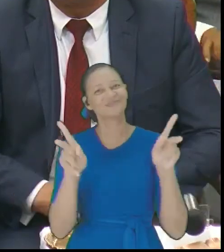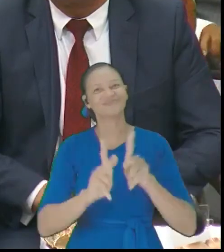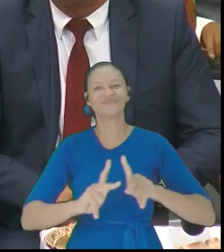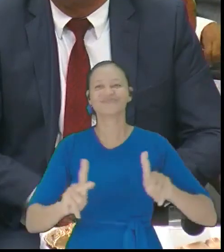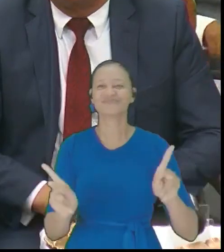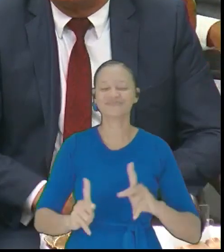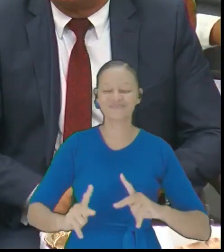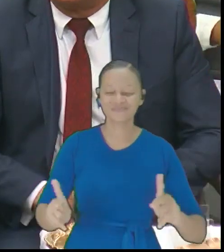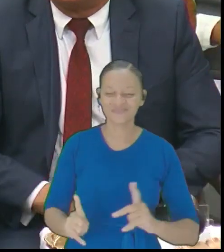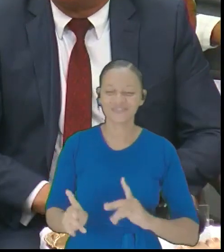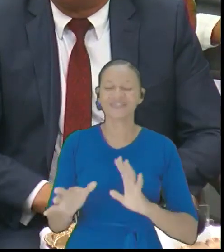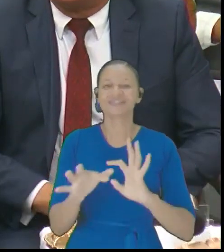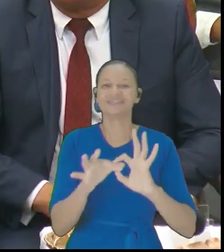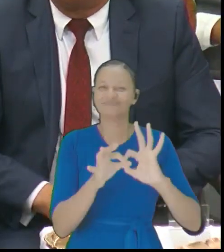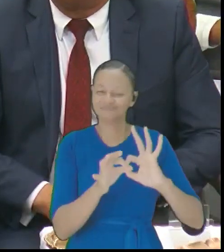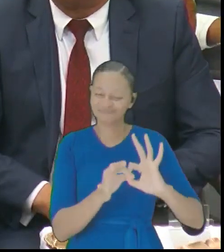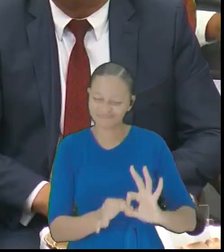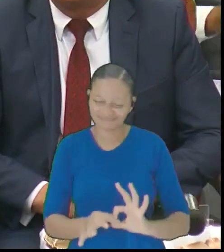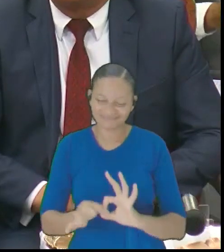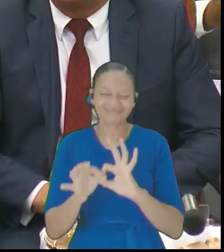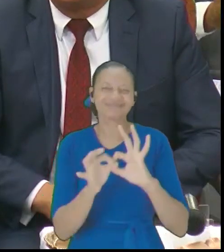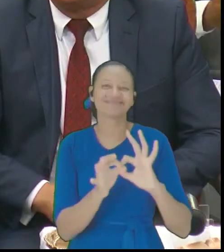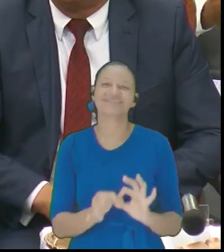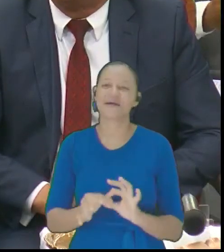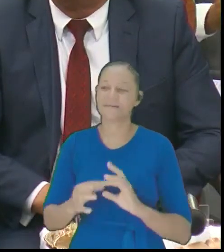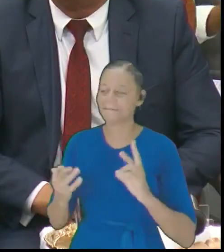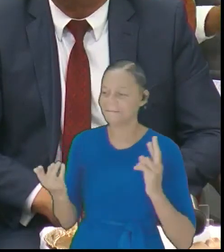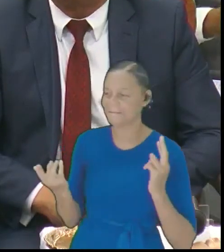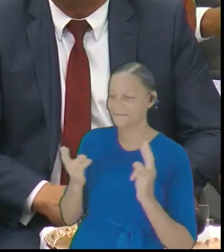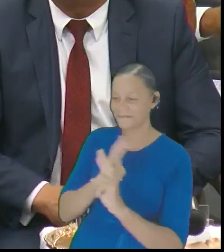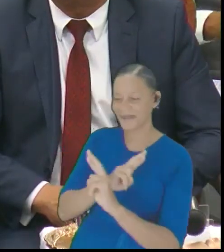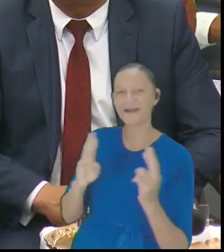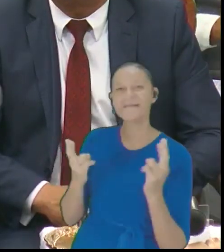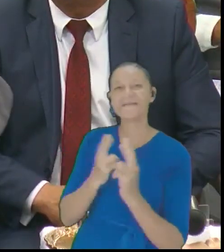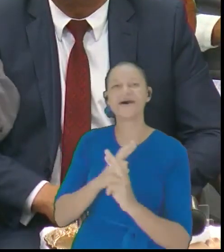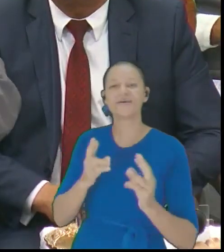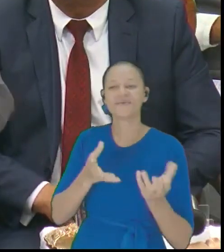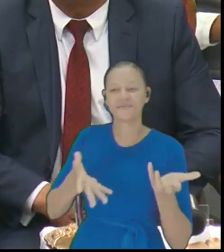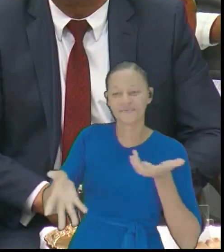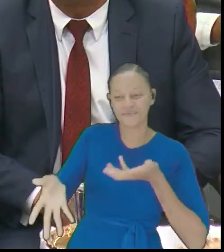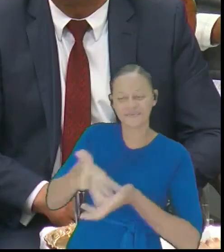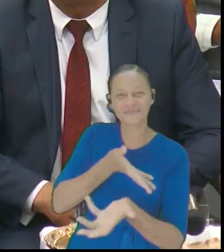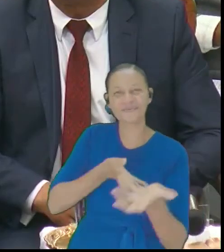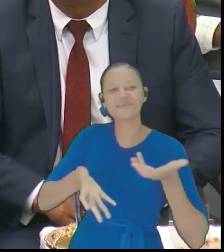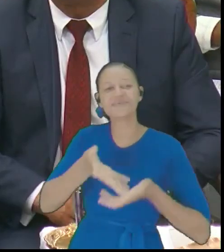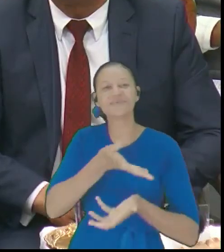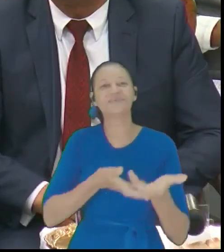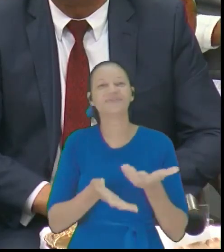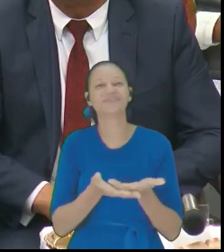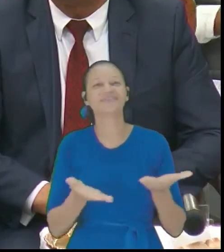para manter comunhão, para manter relacionamento?